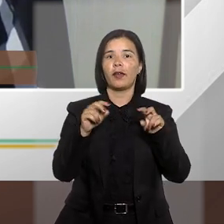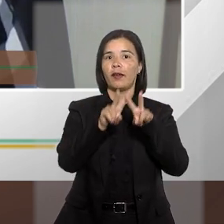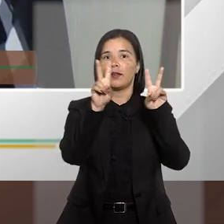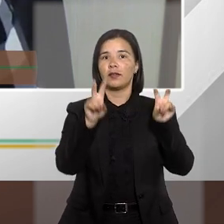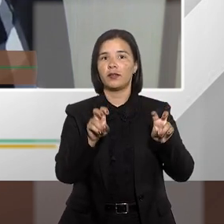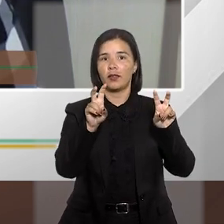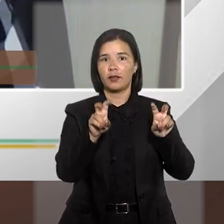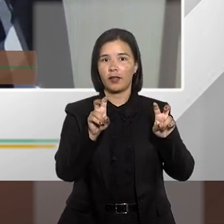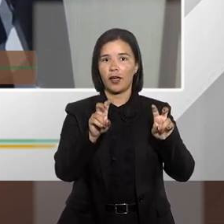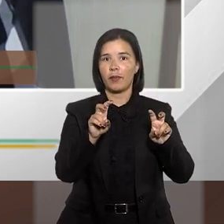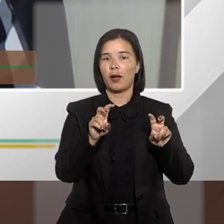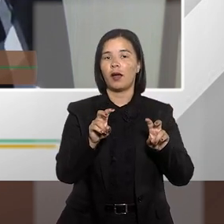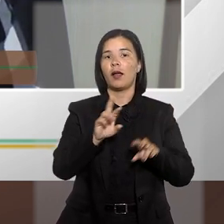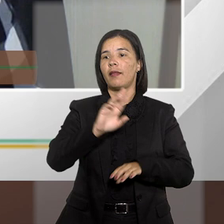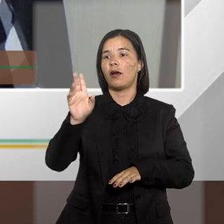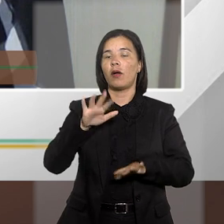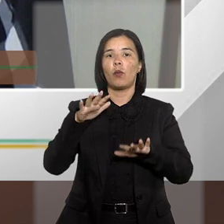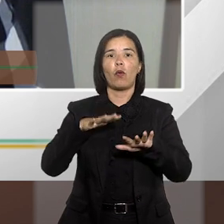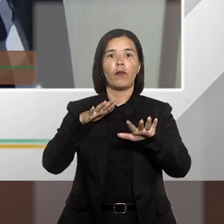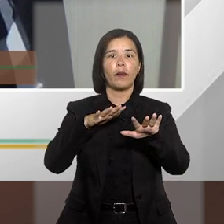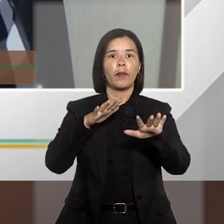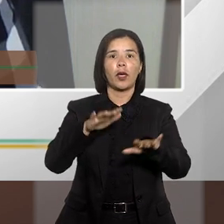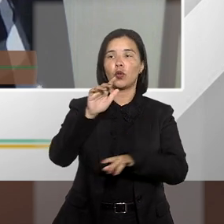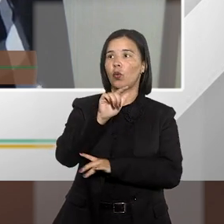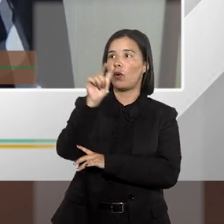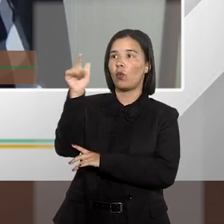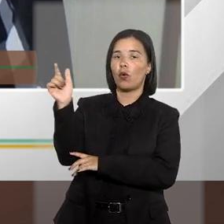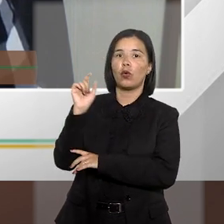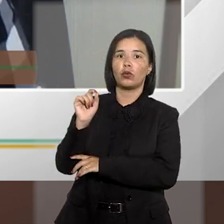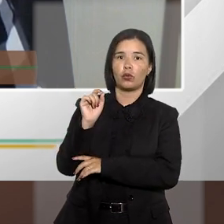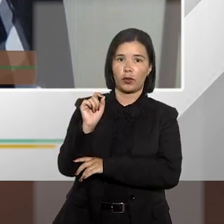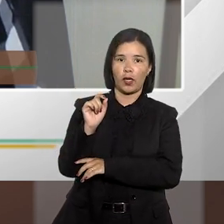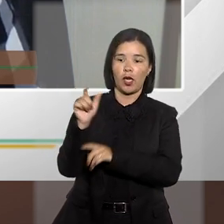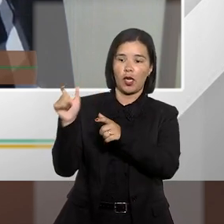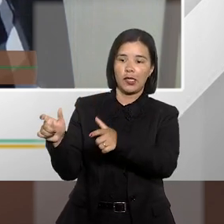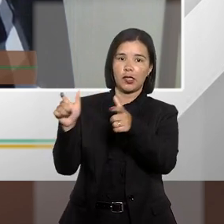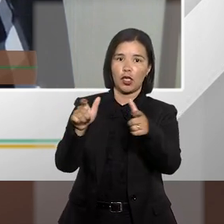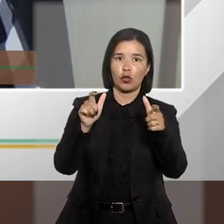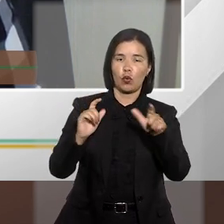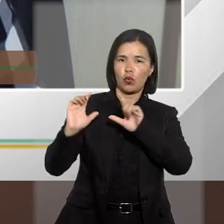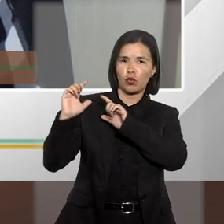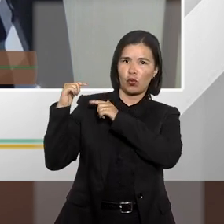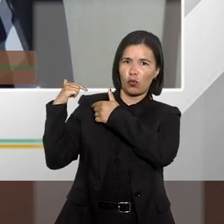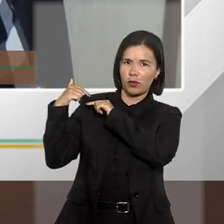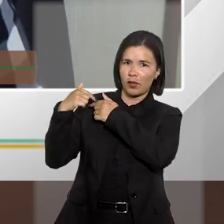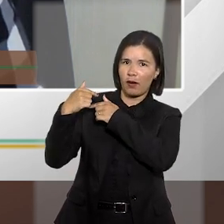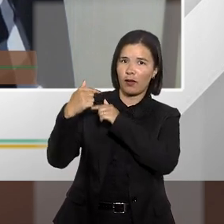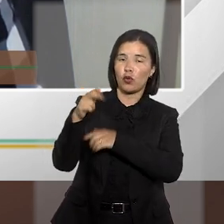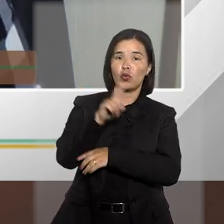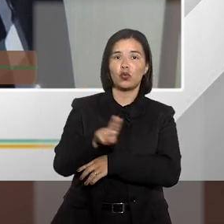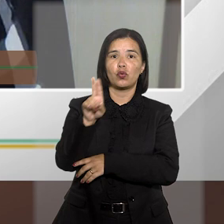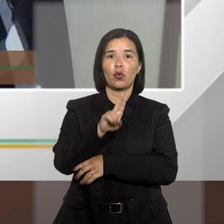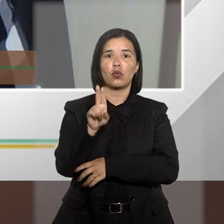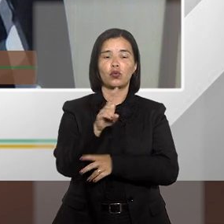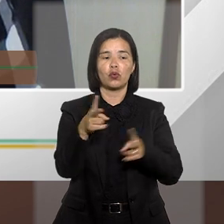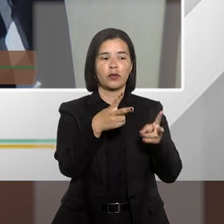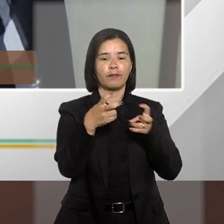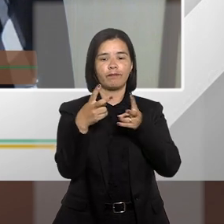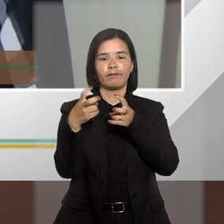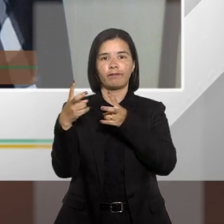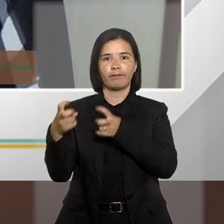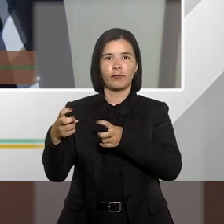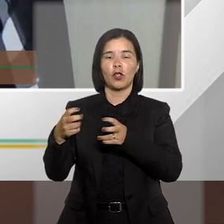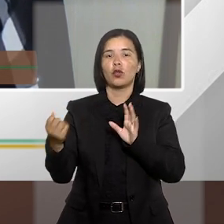é o tema do movimento, que ele é de um outro, e que ele é de setores conservadores, e que eles utilizam isso para identificar esses corpos,